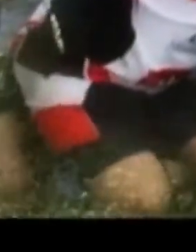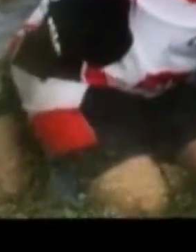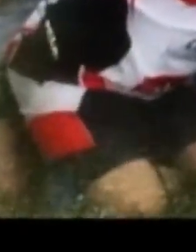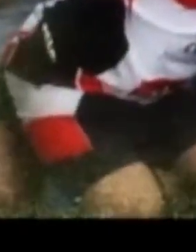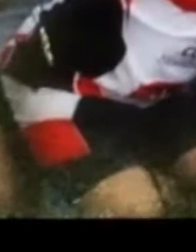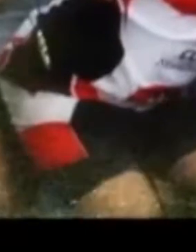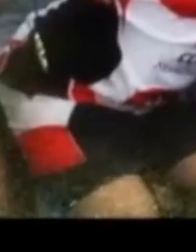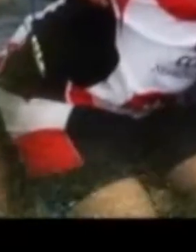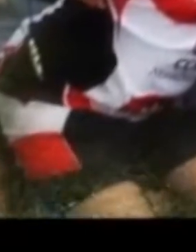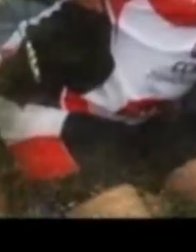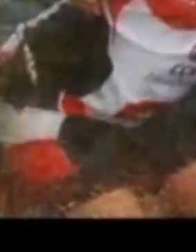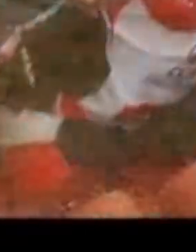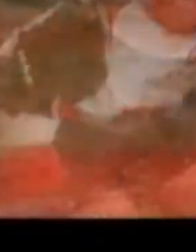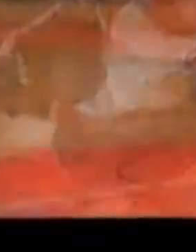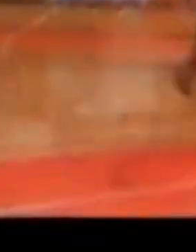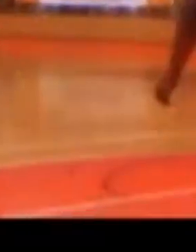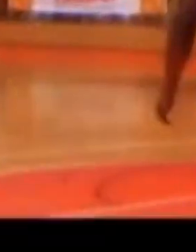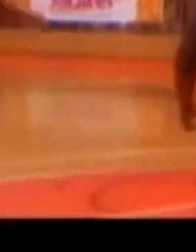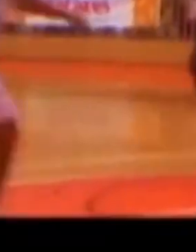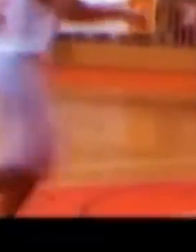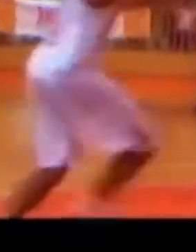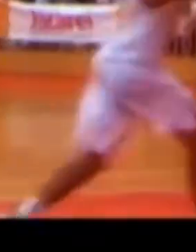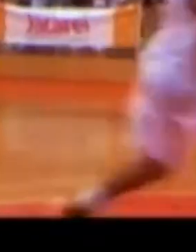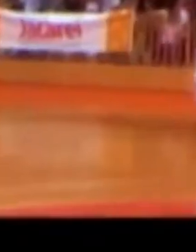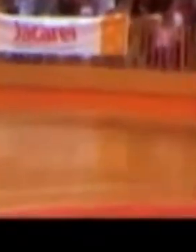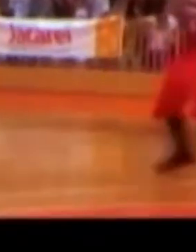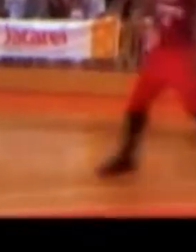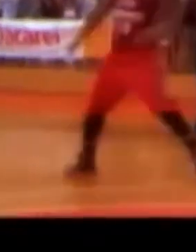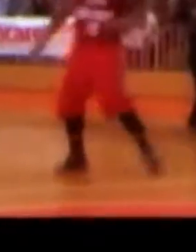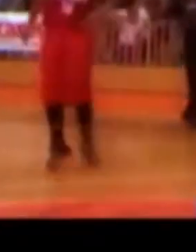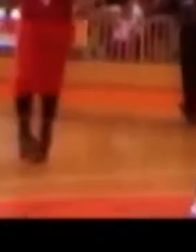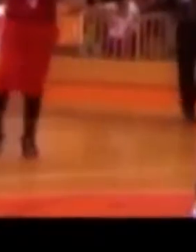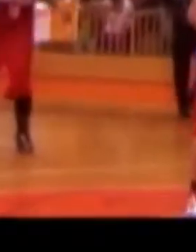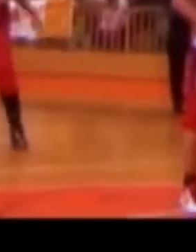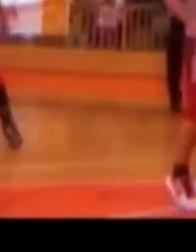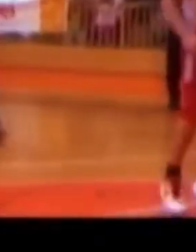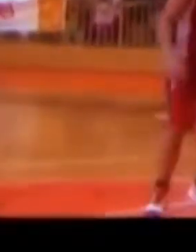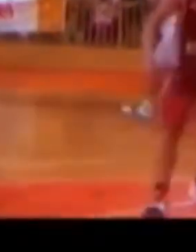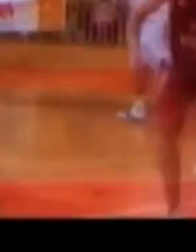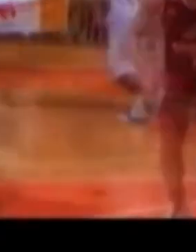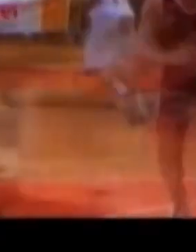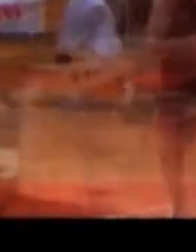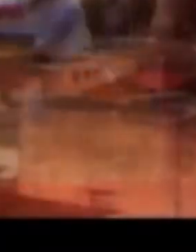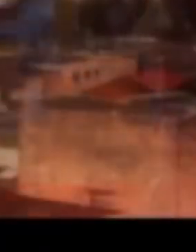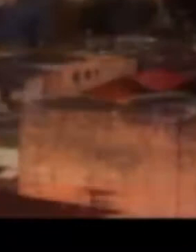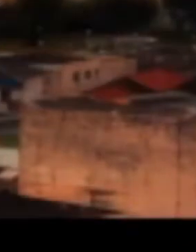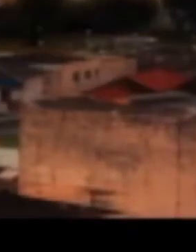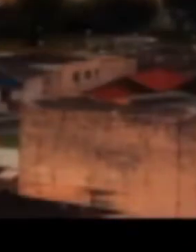Pátria amada,